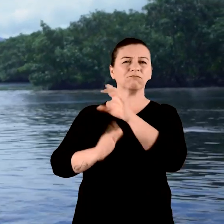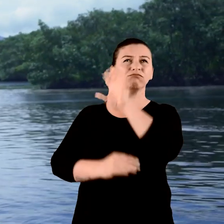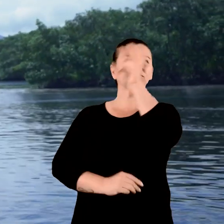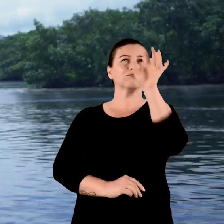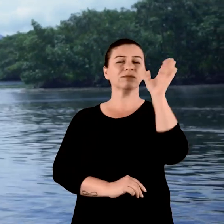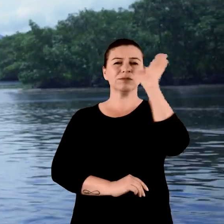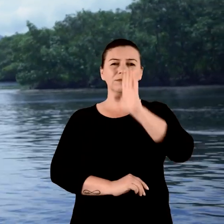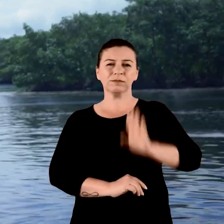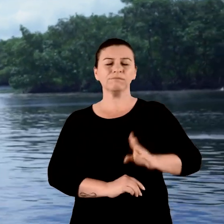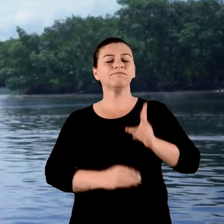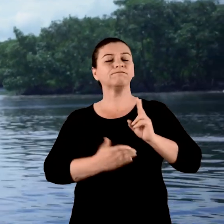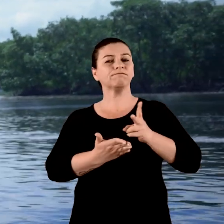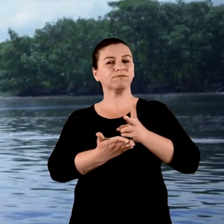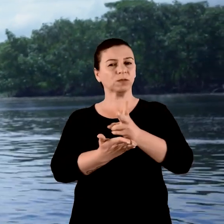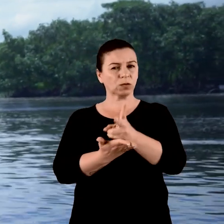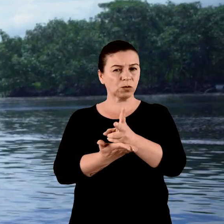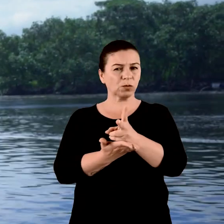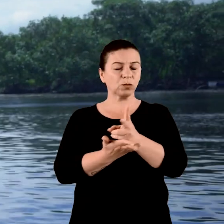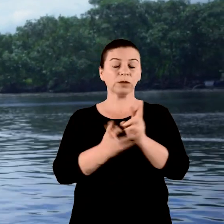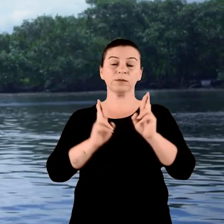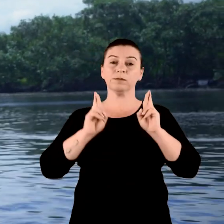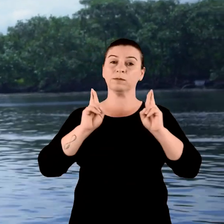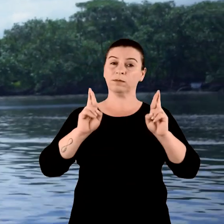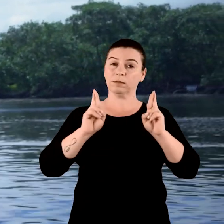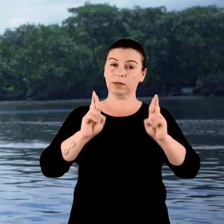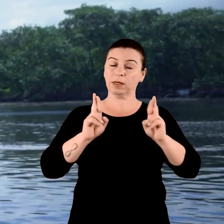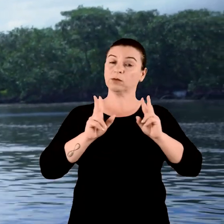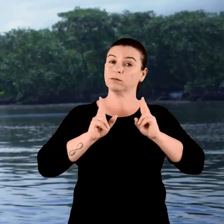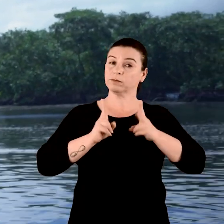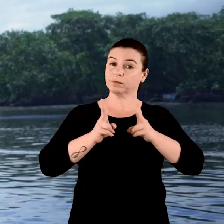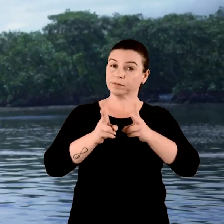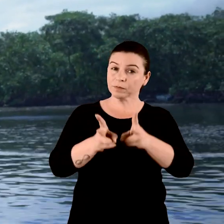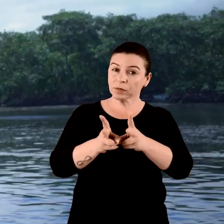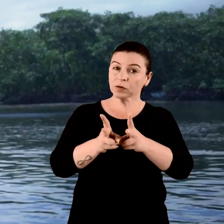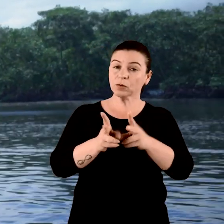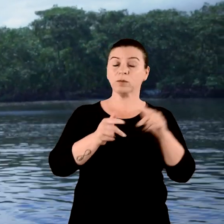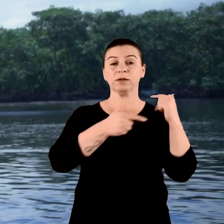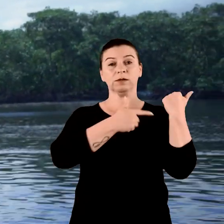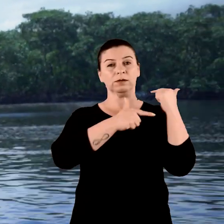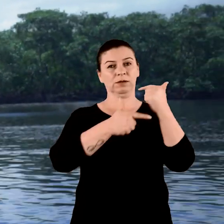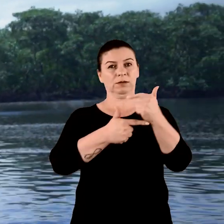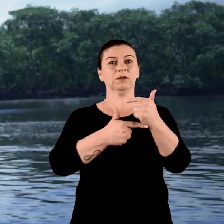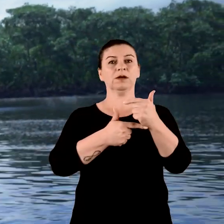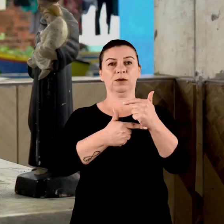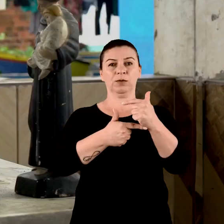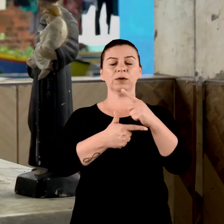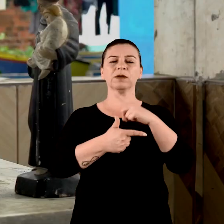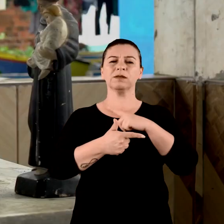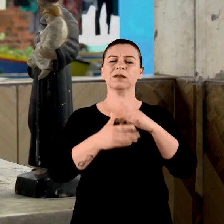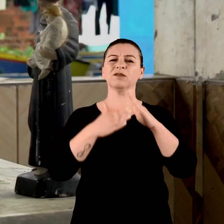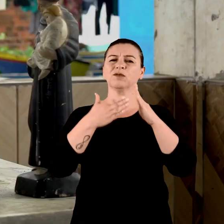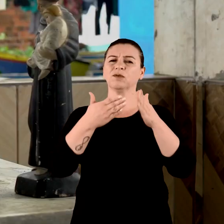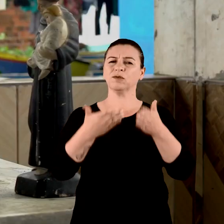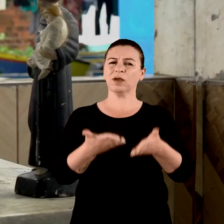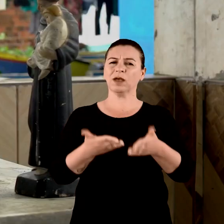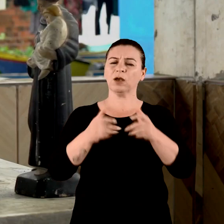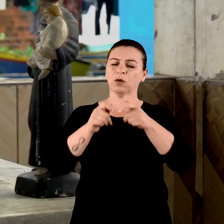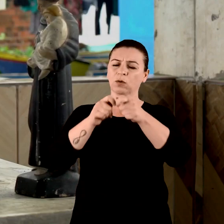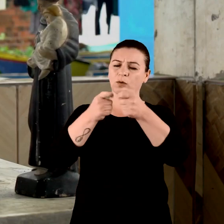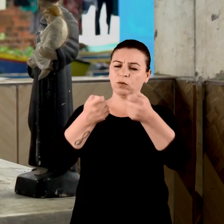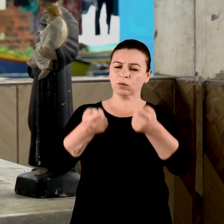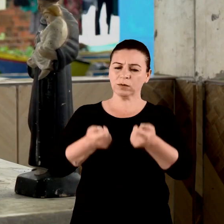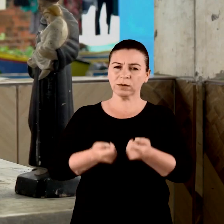do Brasil, né, continuam, e eu espero que mantenham essa tradição, que vem com